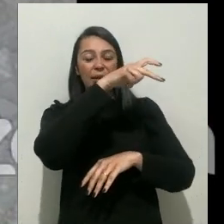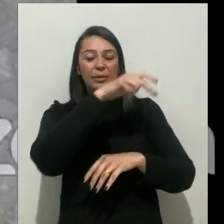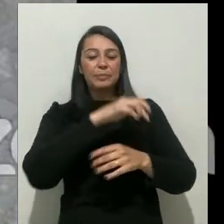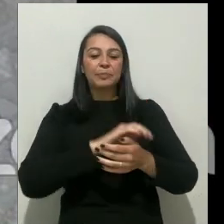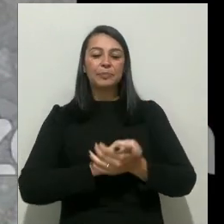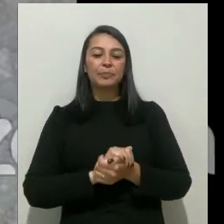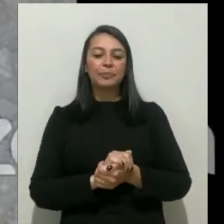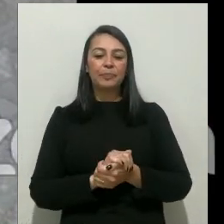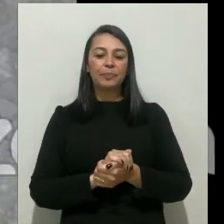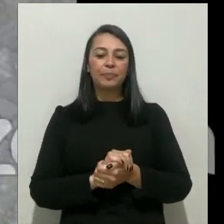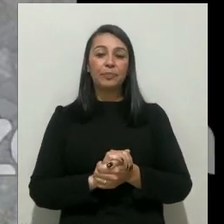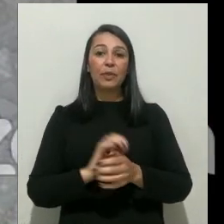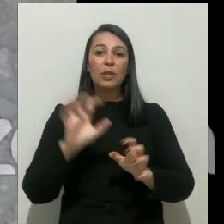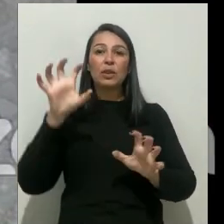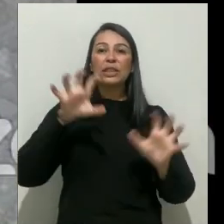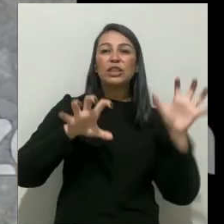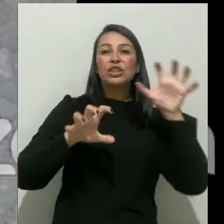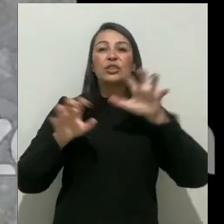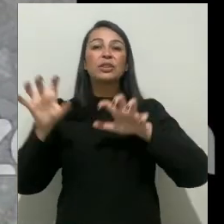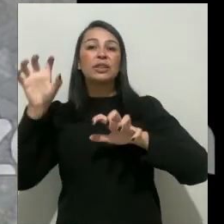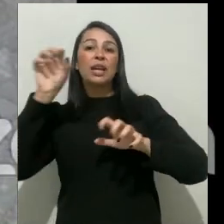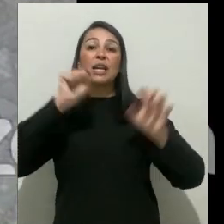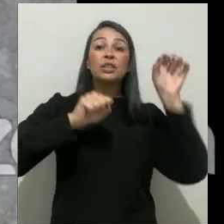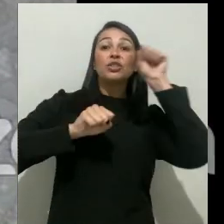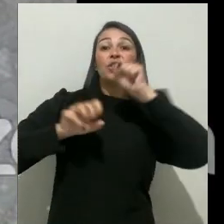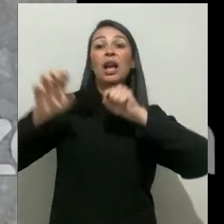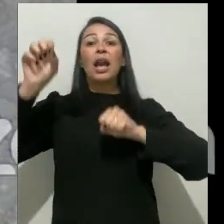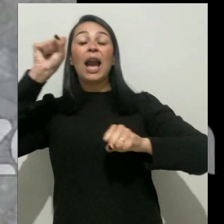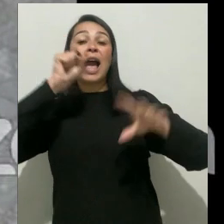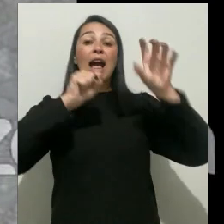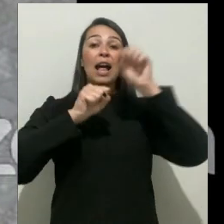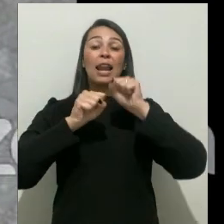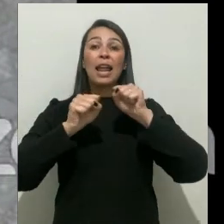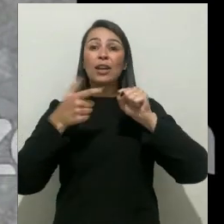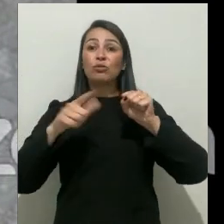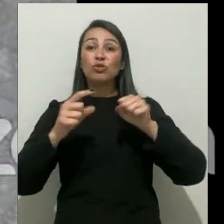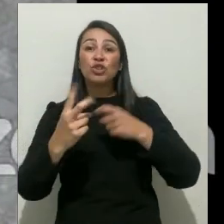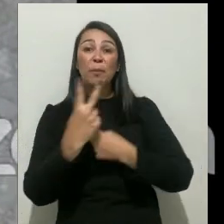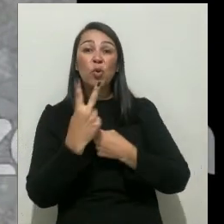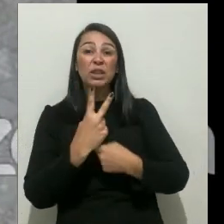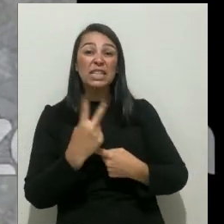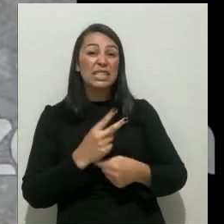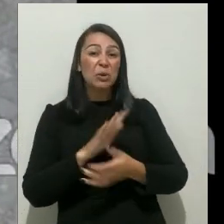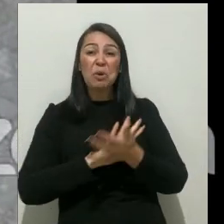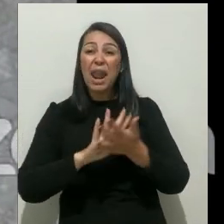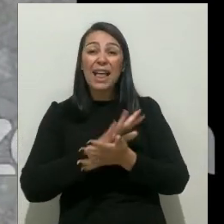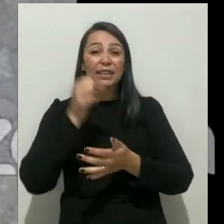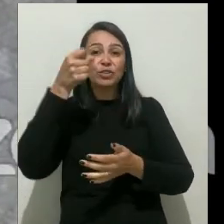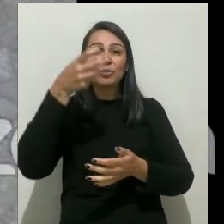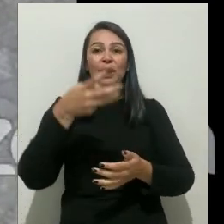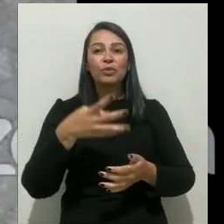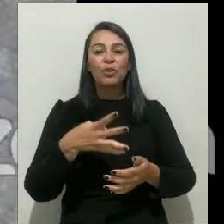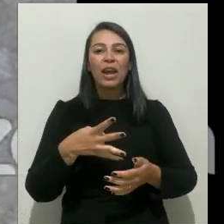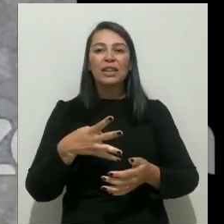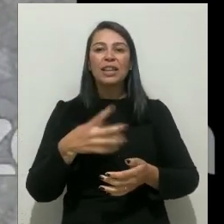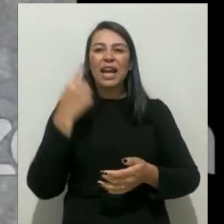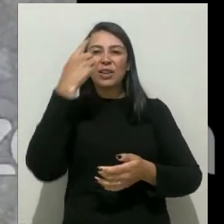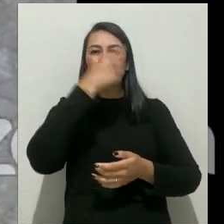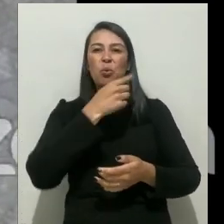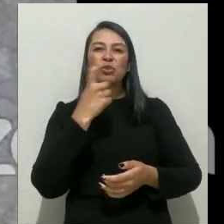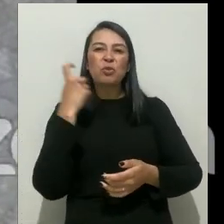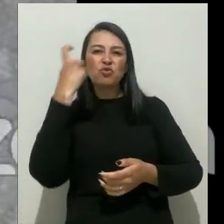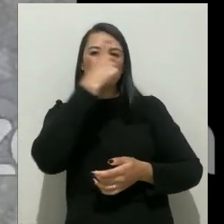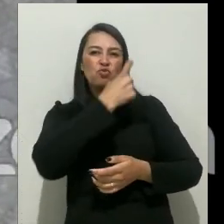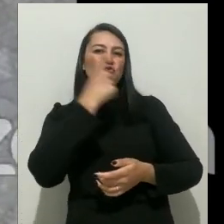ainda. Escalaram mesmo os andaimes, sem qualquer proteção de madrugada, e picharam o rosto